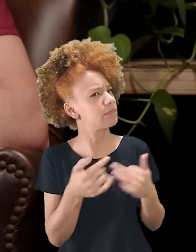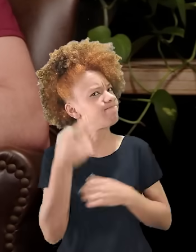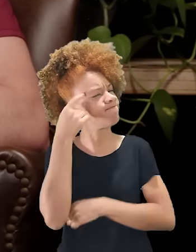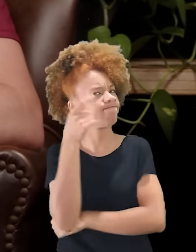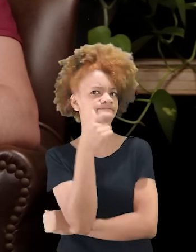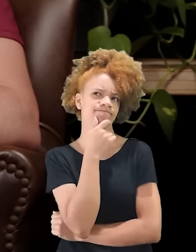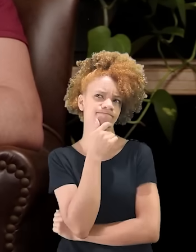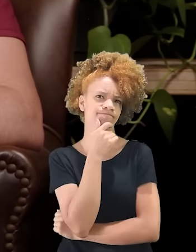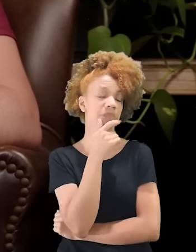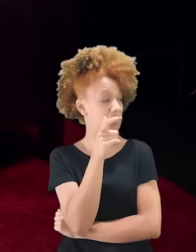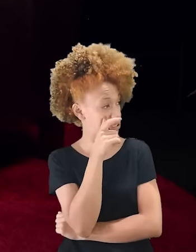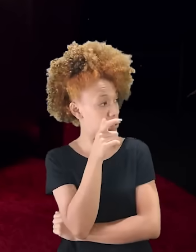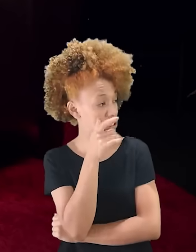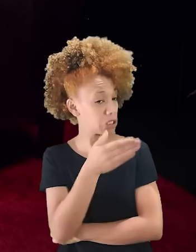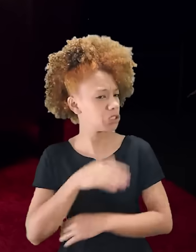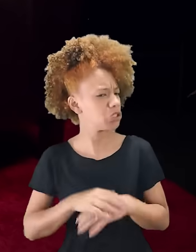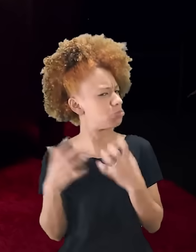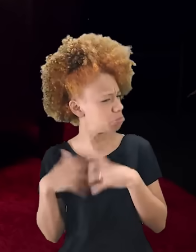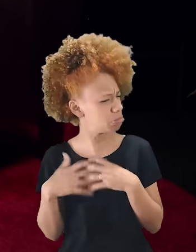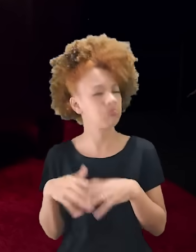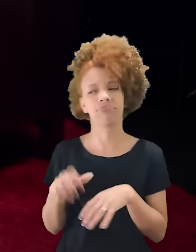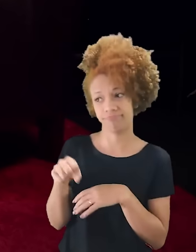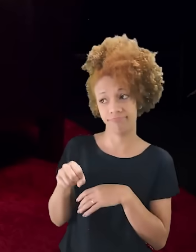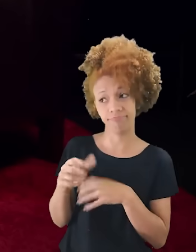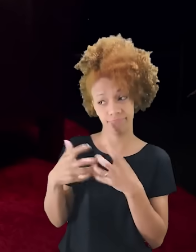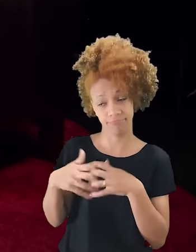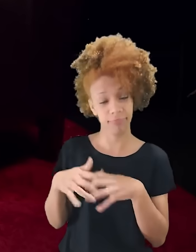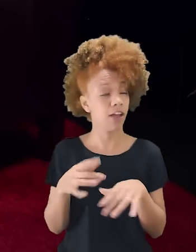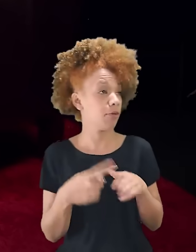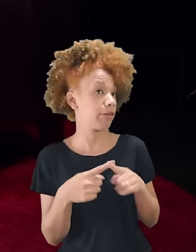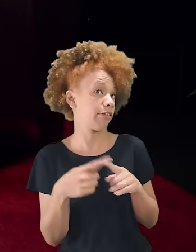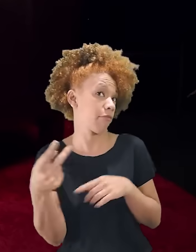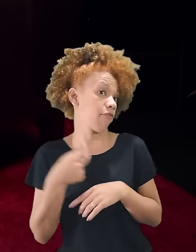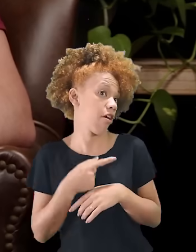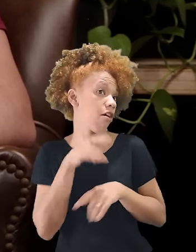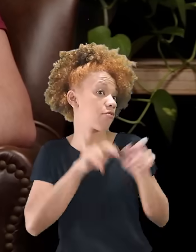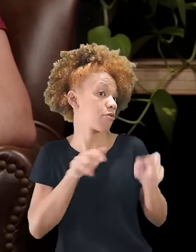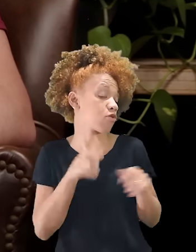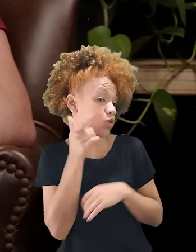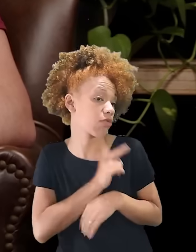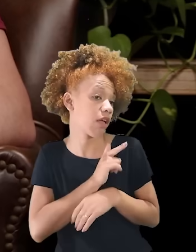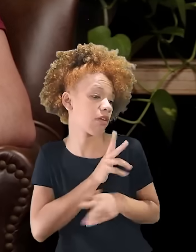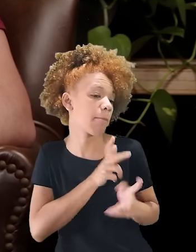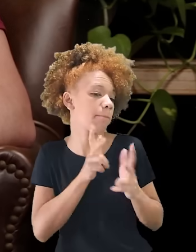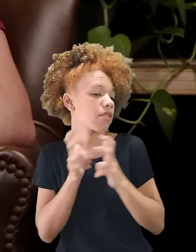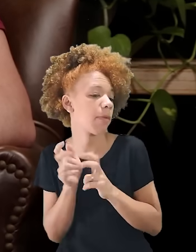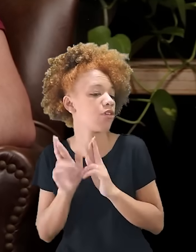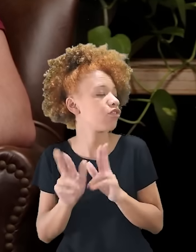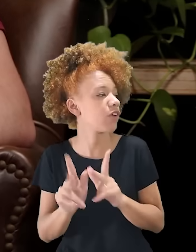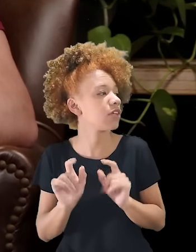deixou bem eu falei cara interessante encucado porque ela me fala por exemplo que as pessoas elas conseguem notar uma